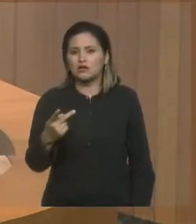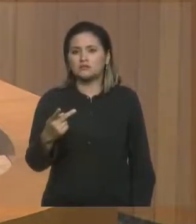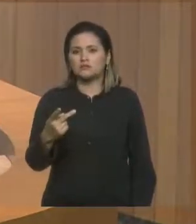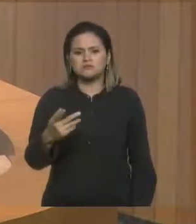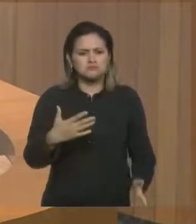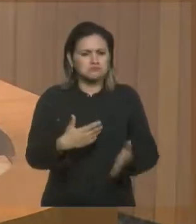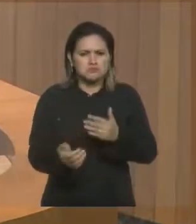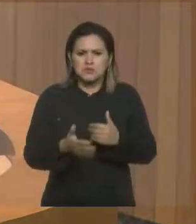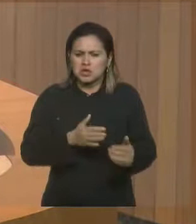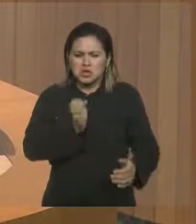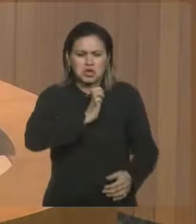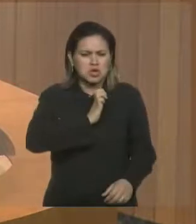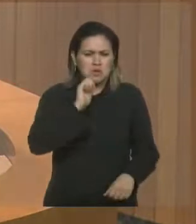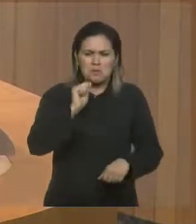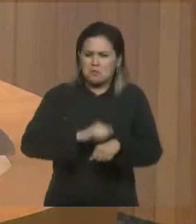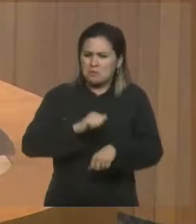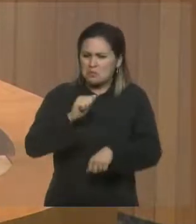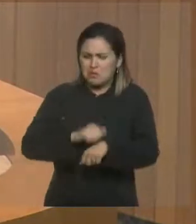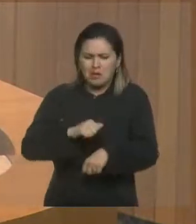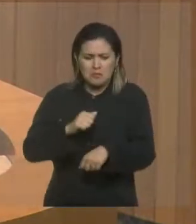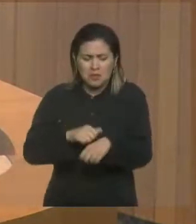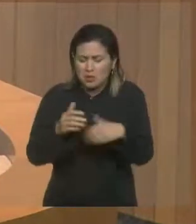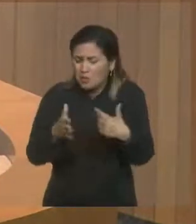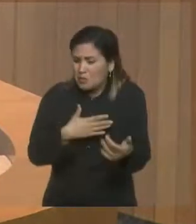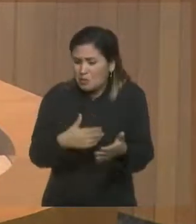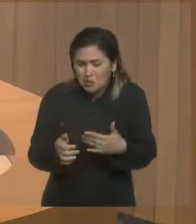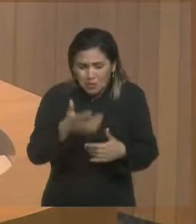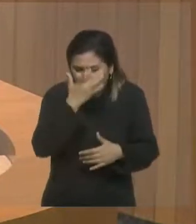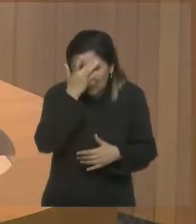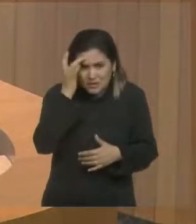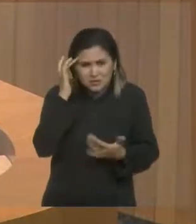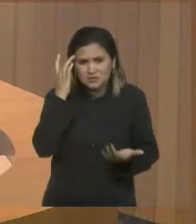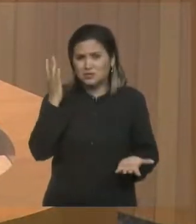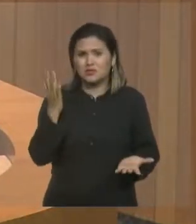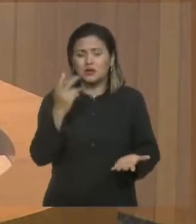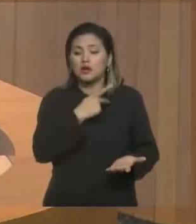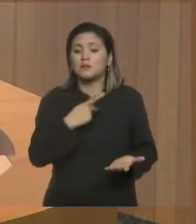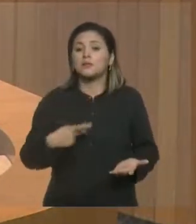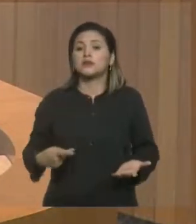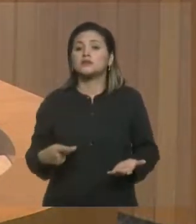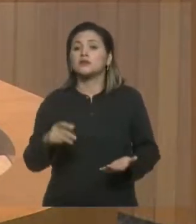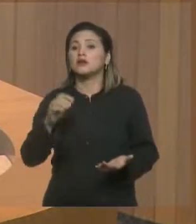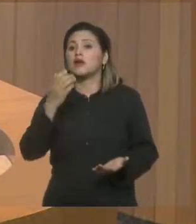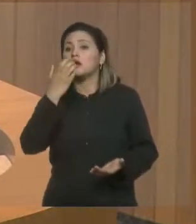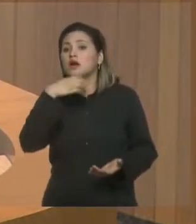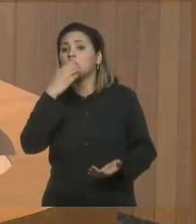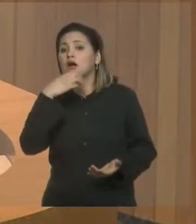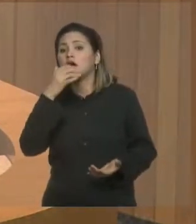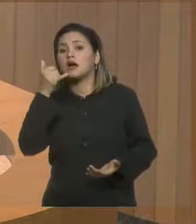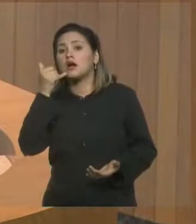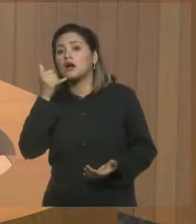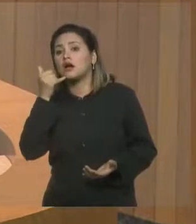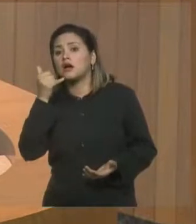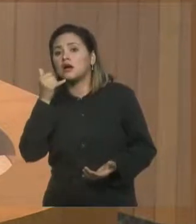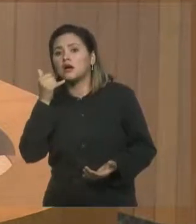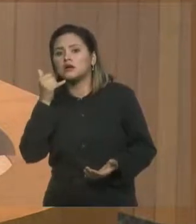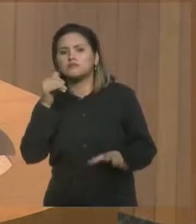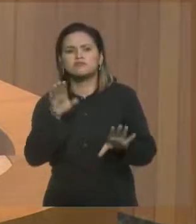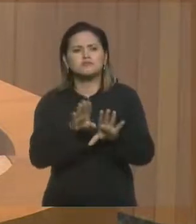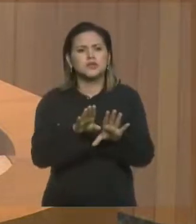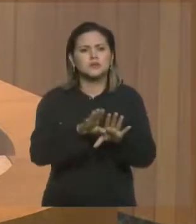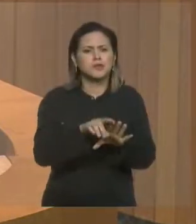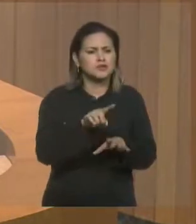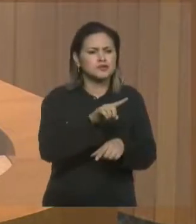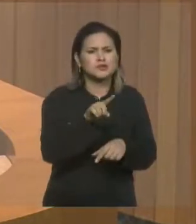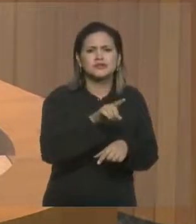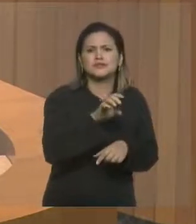Deu no presidente da Apple, que faleceu há alguns anos atrás, como pode dar no seu Zé, que mora lá em Satubinha. Todos são